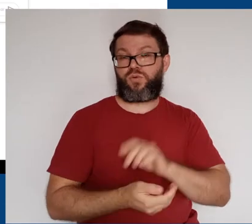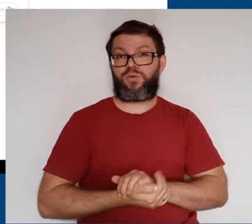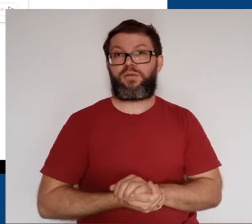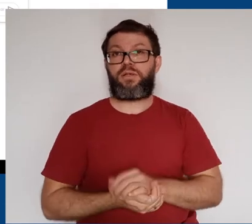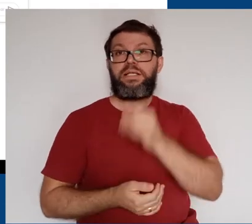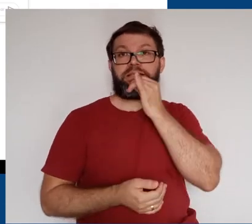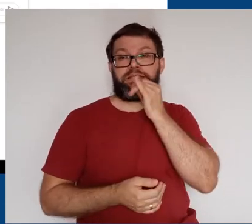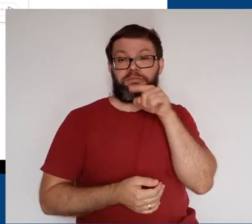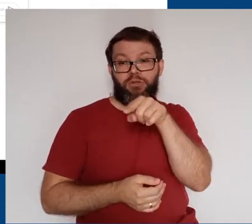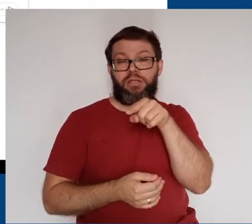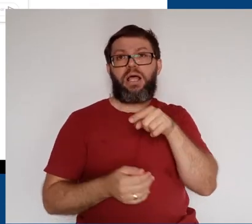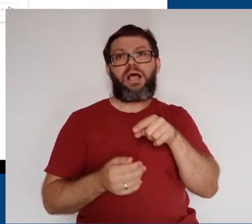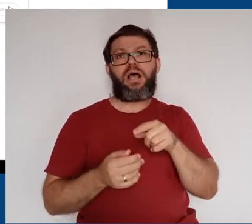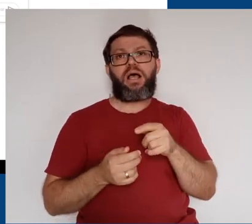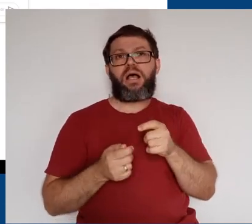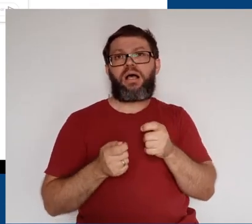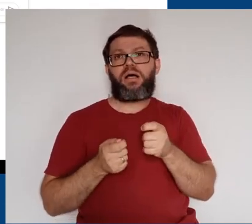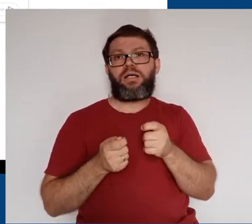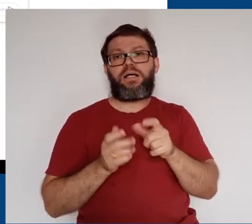Veja essa atividade, por exemplo.